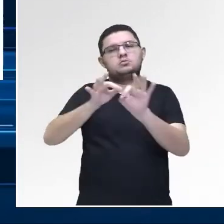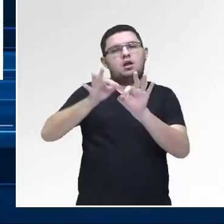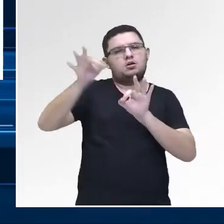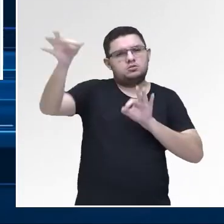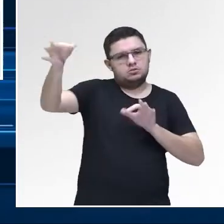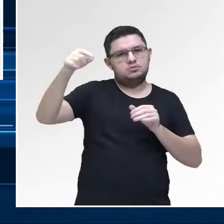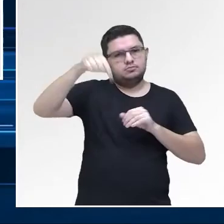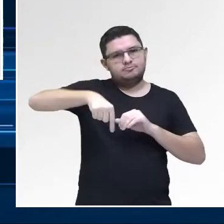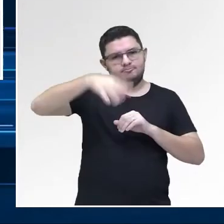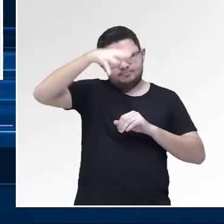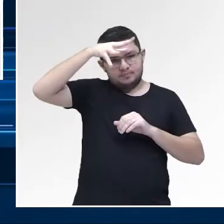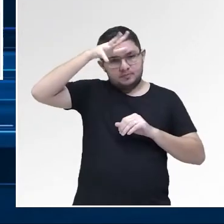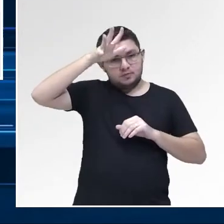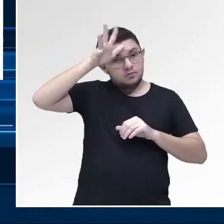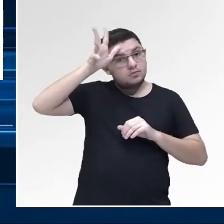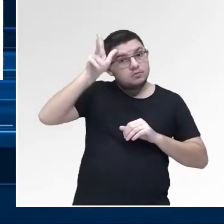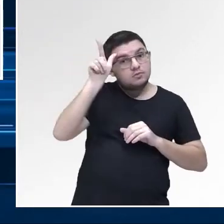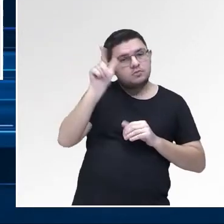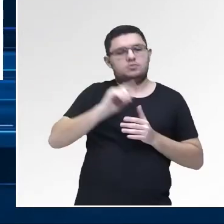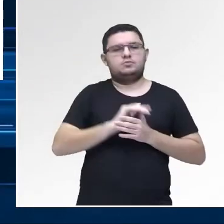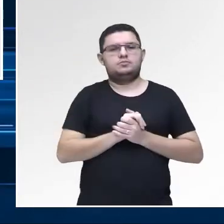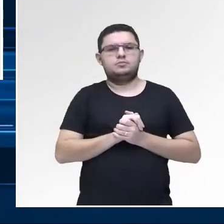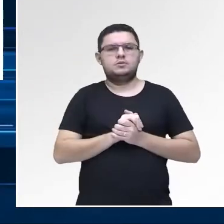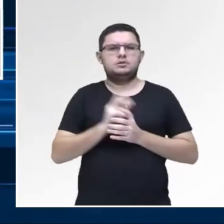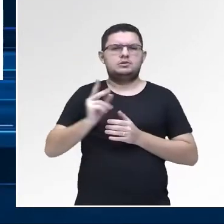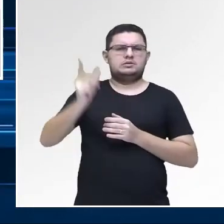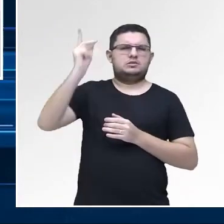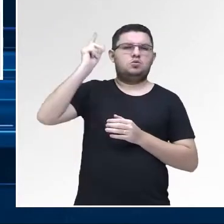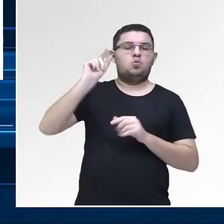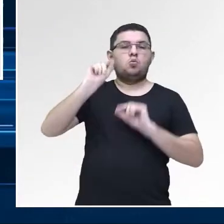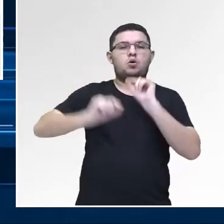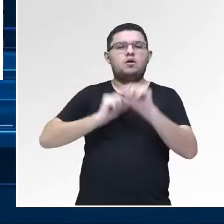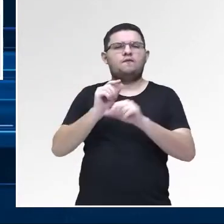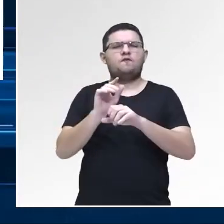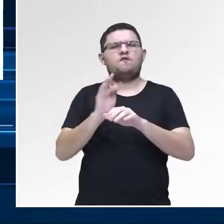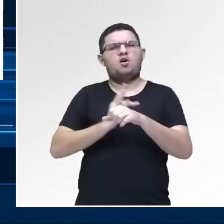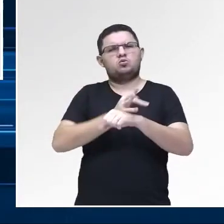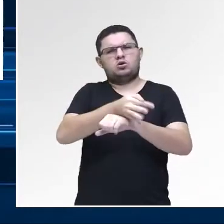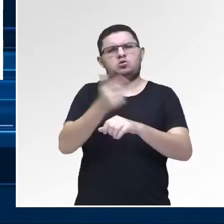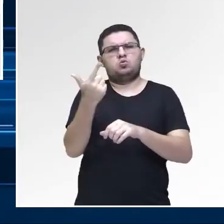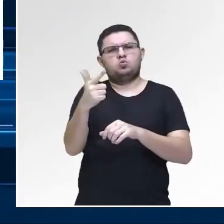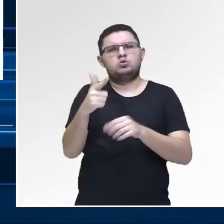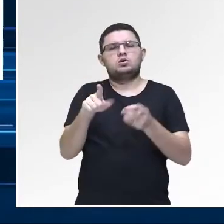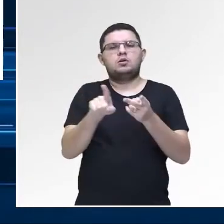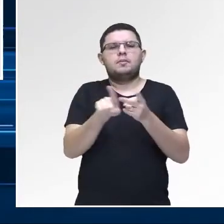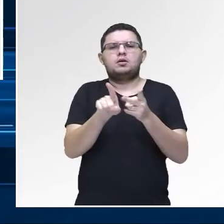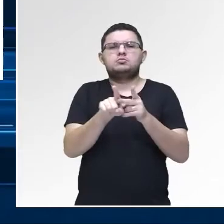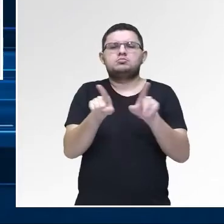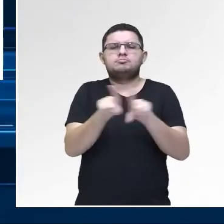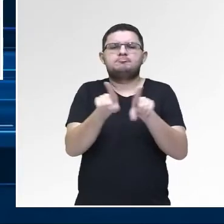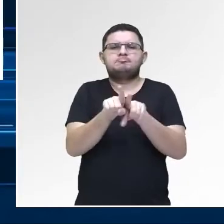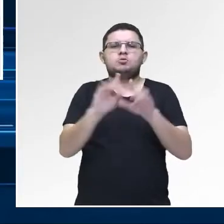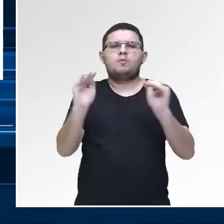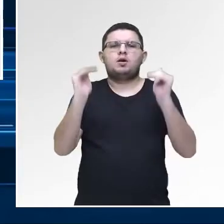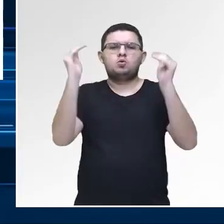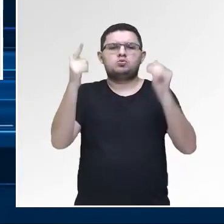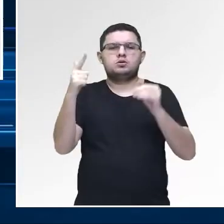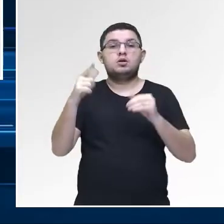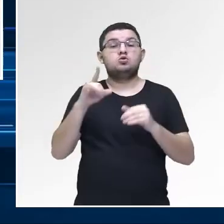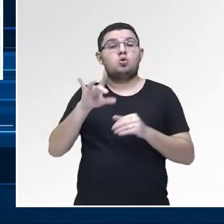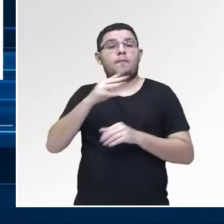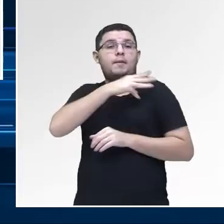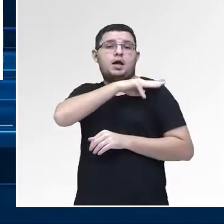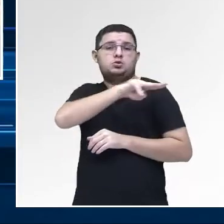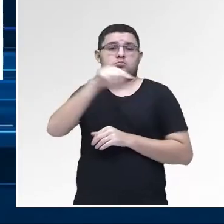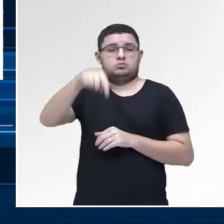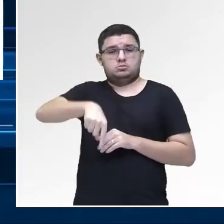nosso Amazonas. Na época, não tinha faculdade, né, curso superior, então eu tive que fazer o ensino médio aqui para